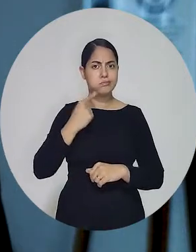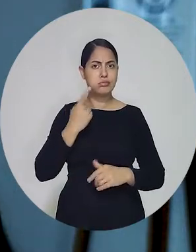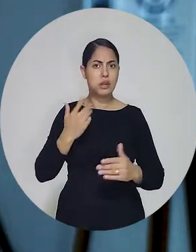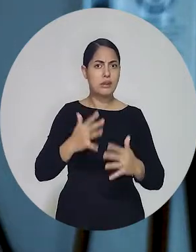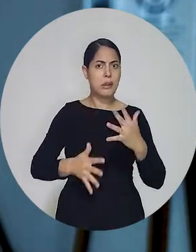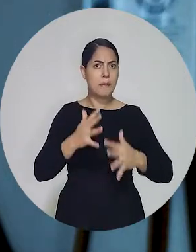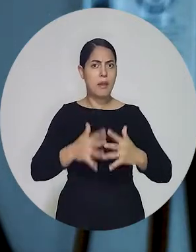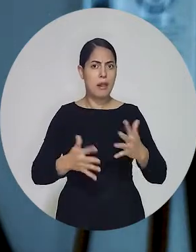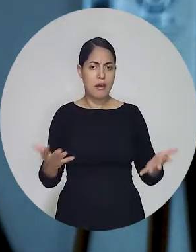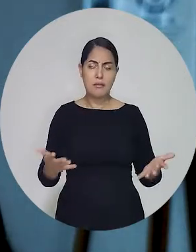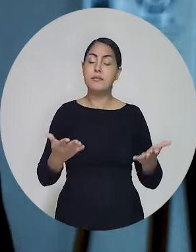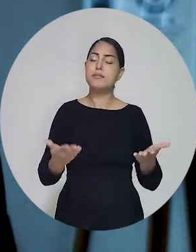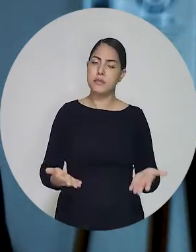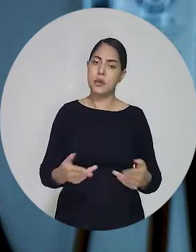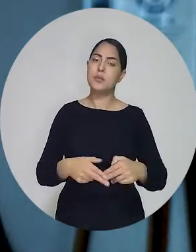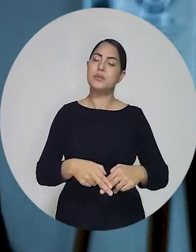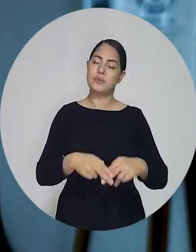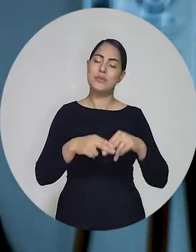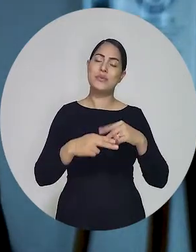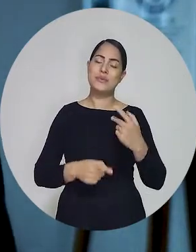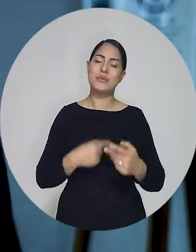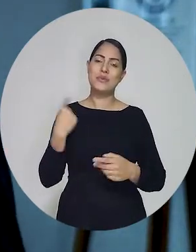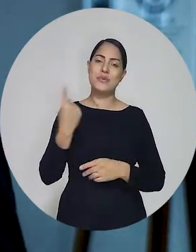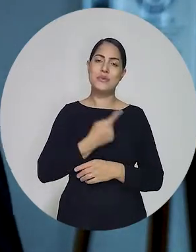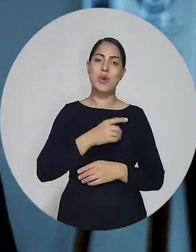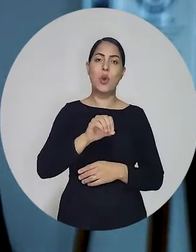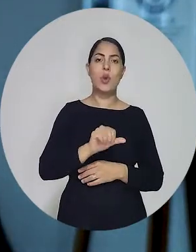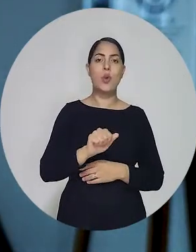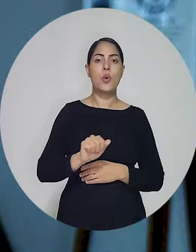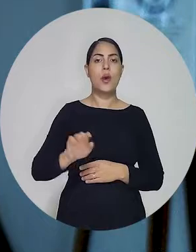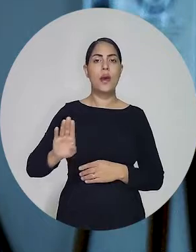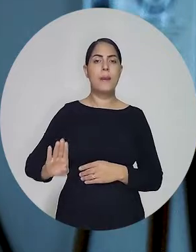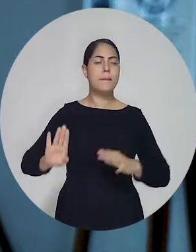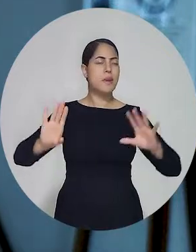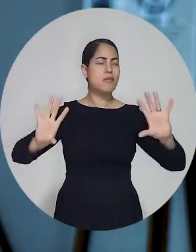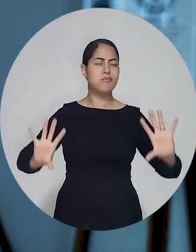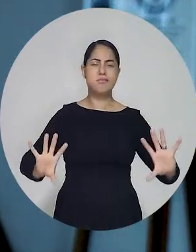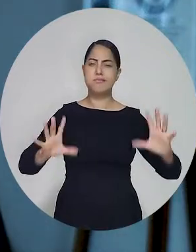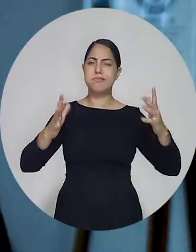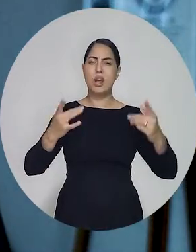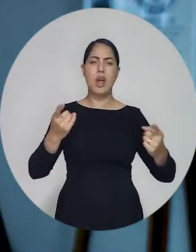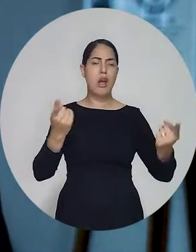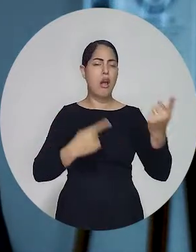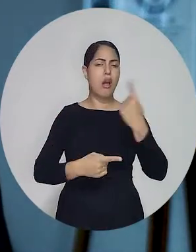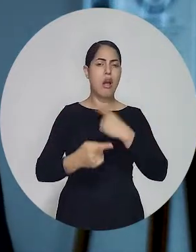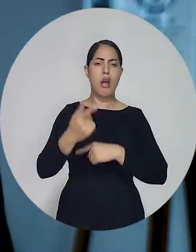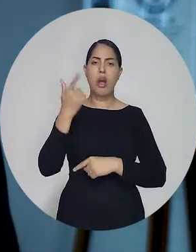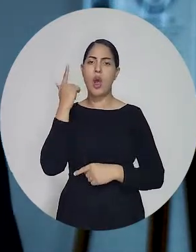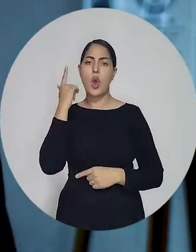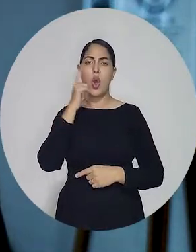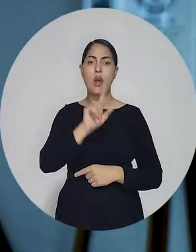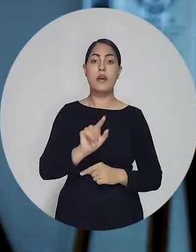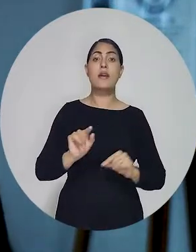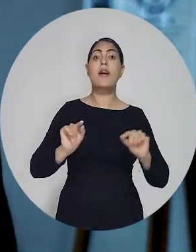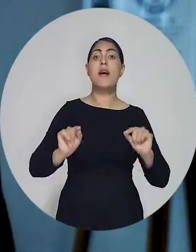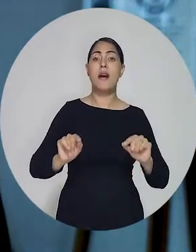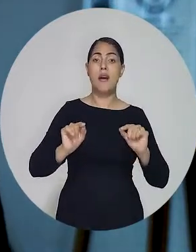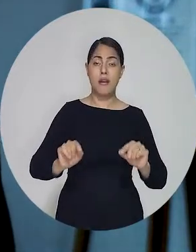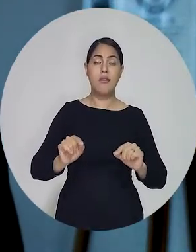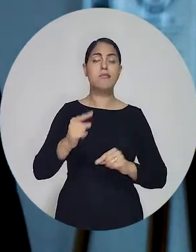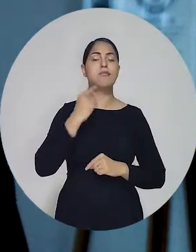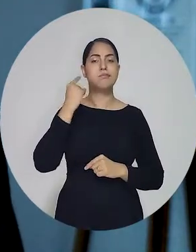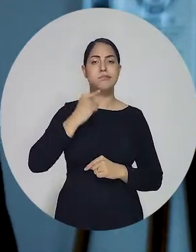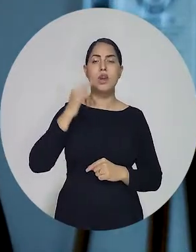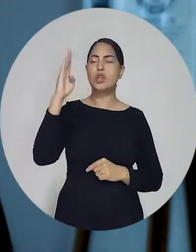e que inviabilizavam o exercício da profissão e a sua defesa perante os tribunais. E é por isto que a OAB Nacional comemora mais